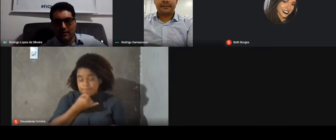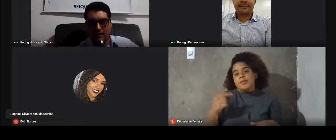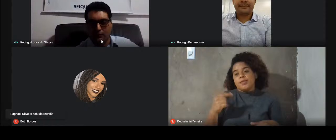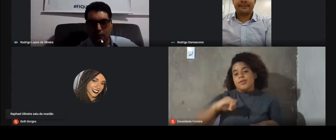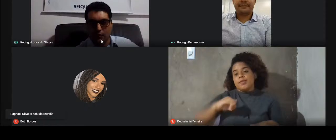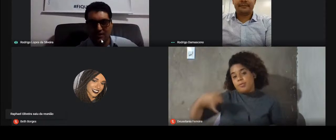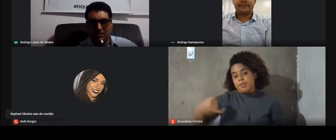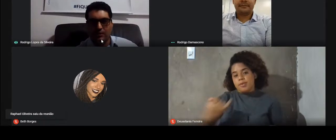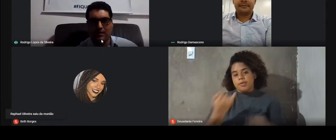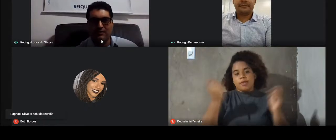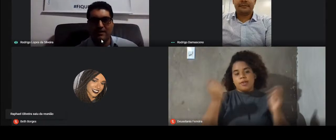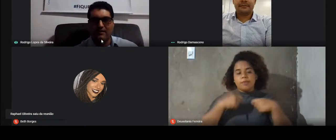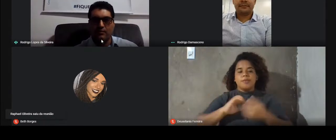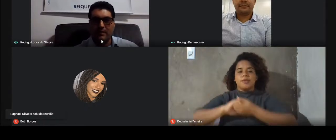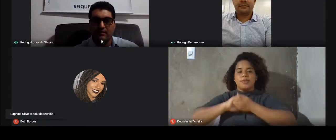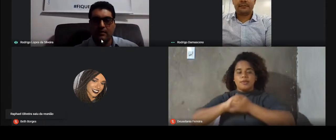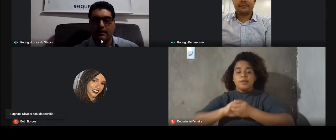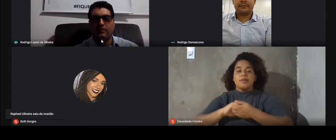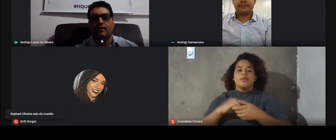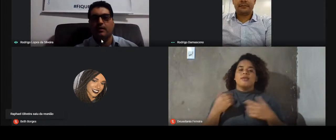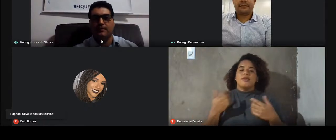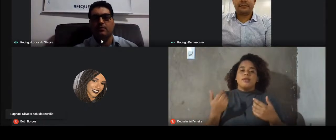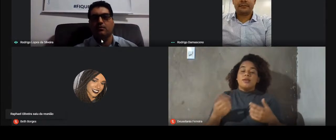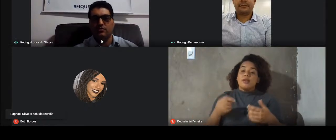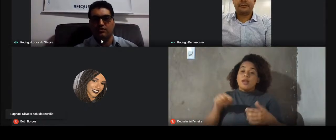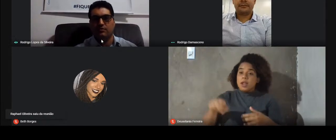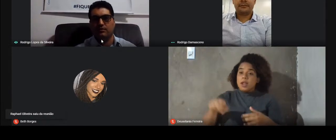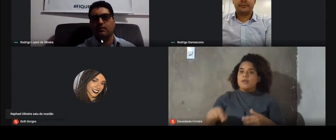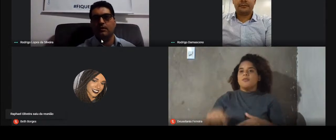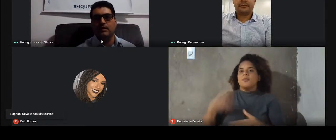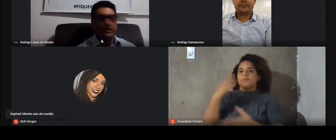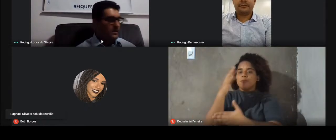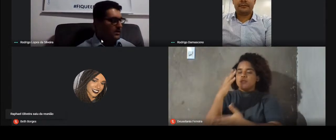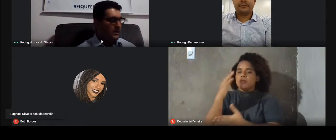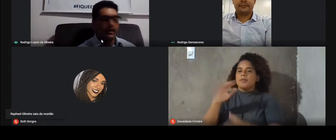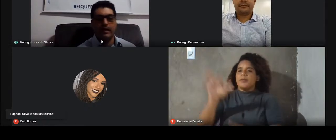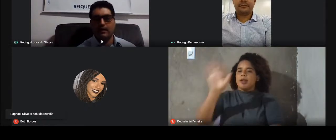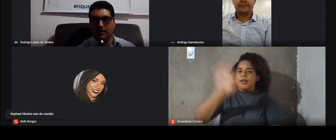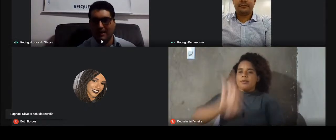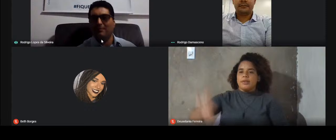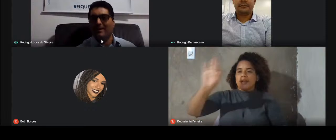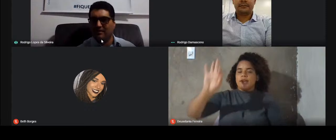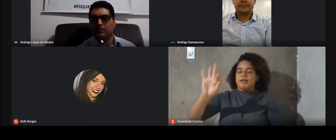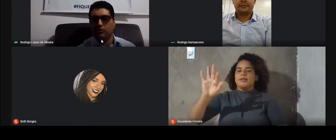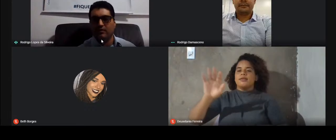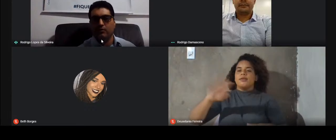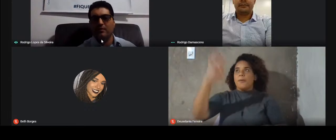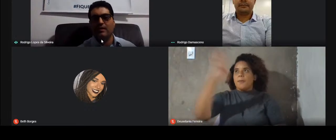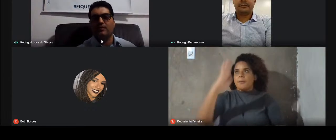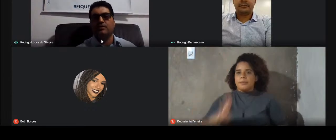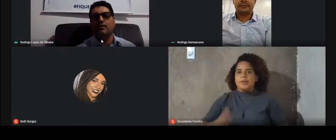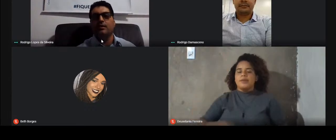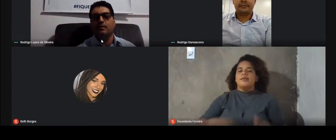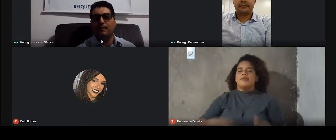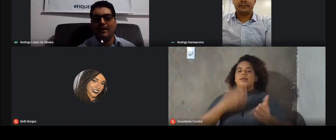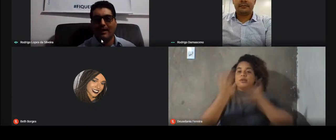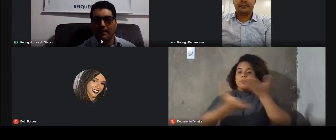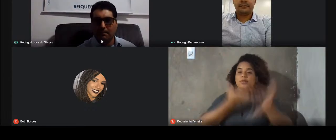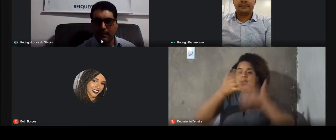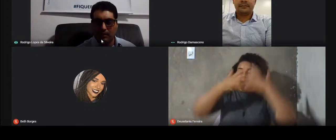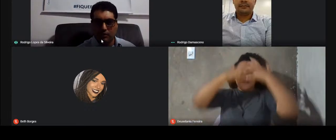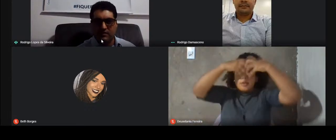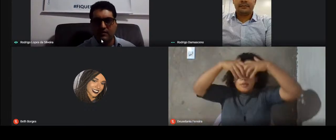oportunidade. Ele foi homenageado pela Federação Brasileira de Terapia Cognitiva, que ele merece toda essa homenagem